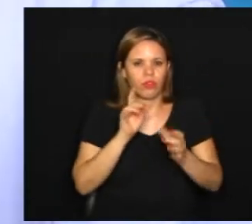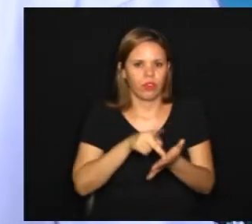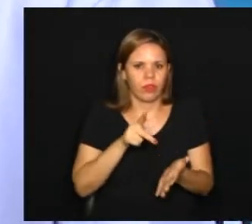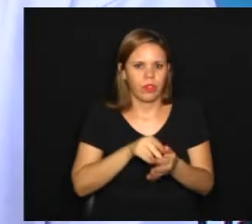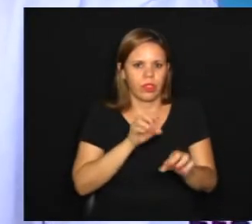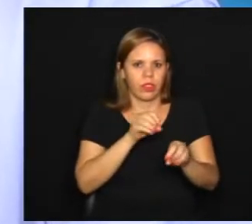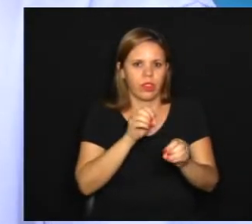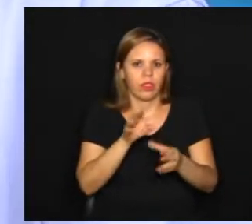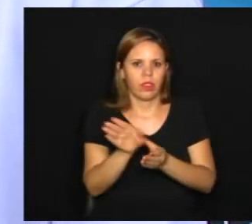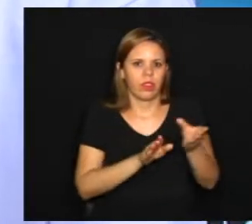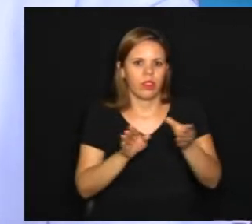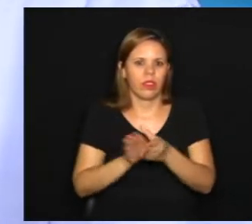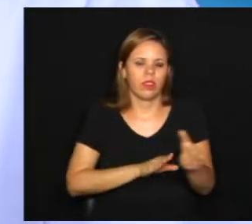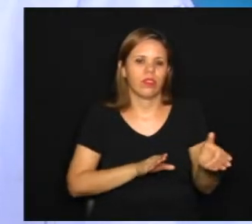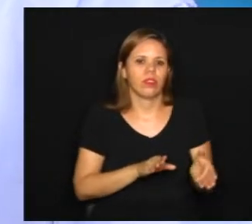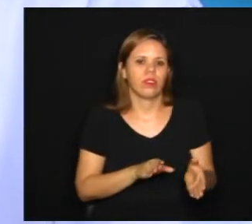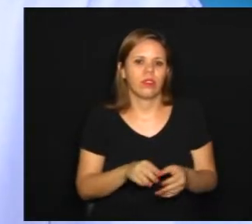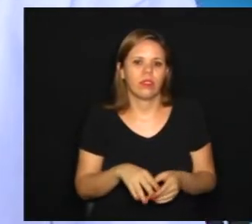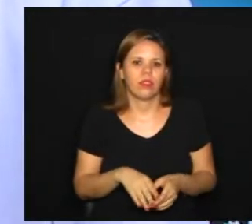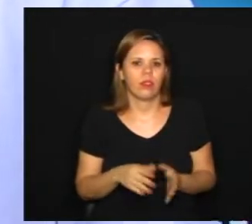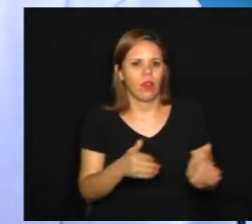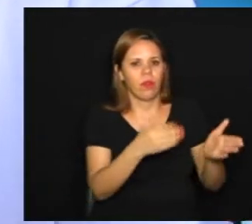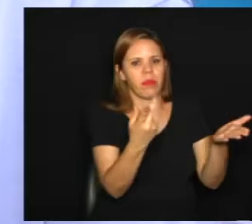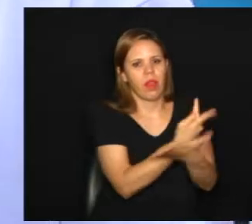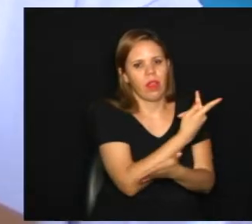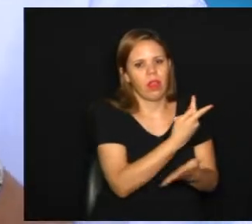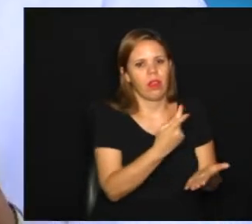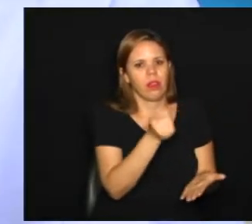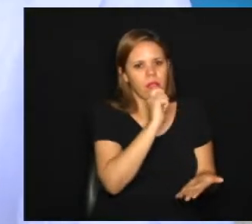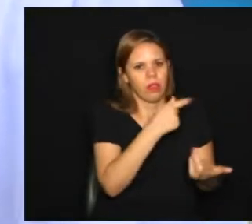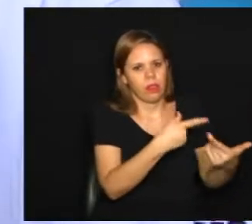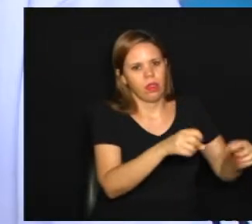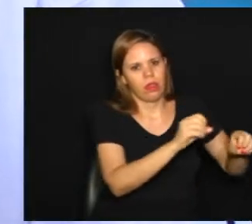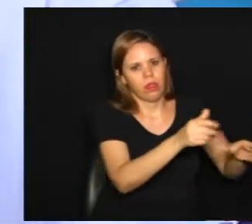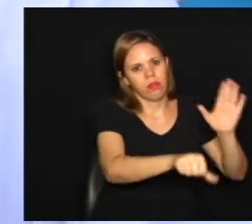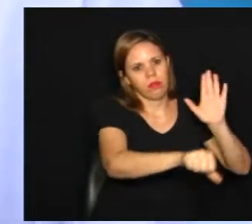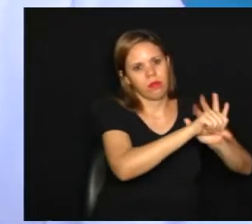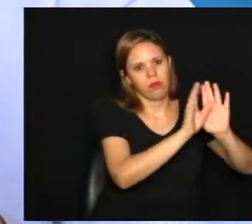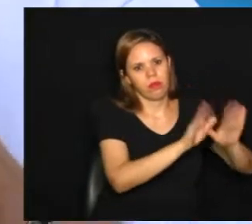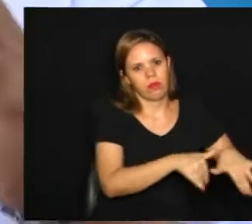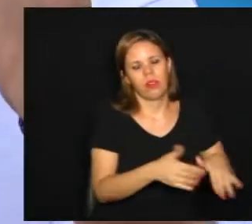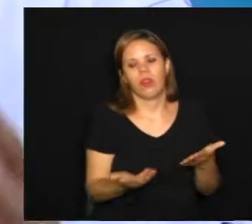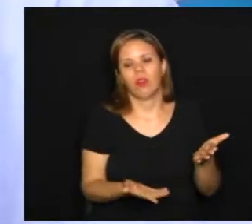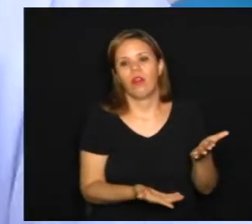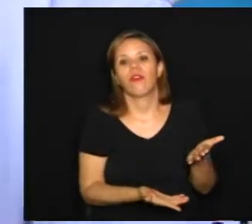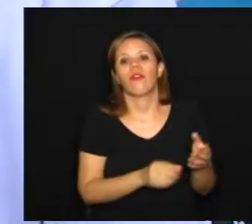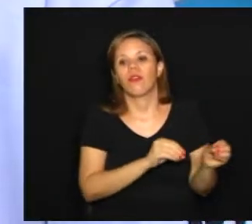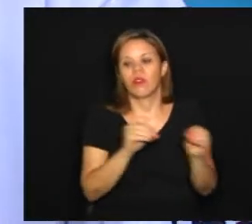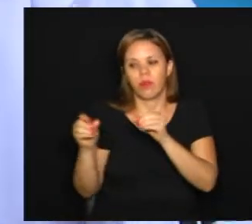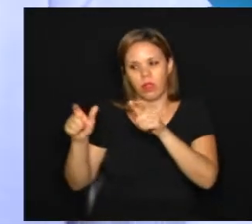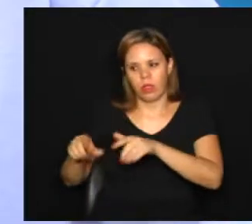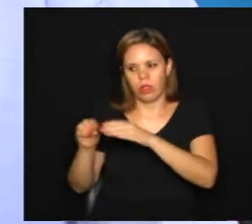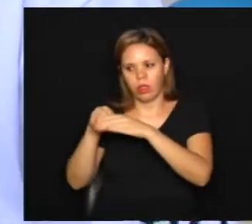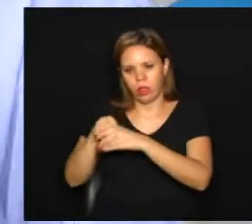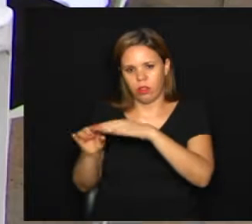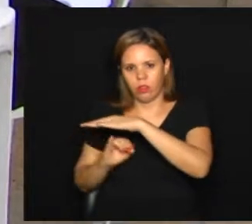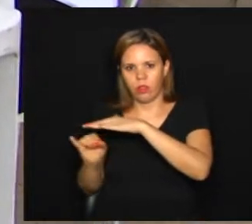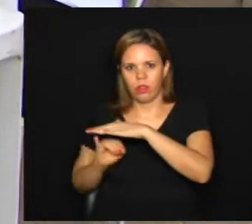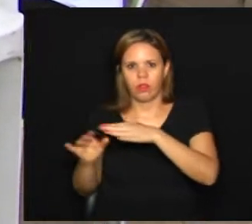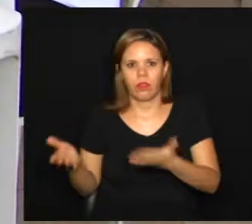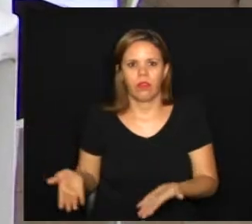orientando, tirando daqueles caminhos que pode levar para as drogas, para o crime e todo tipo de maldade aí fora espalhada,